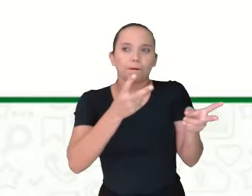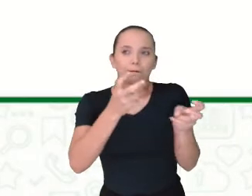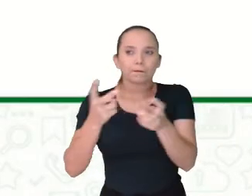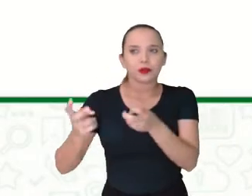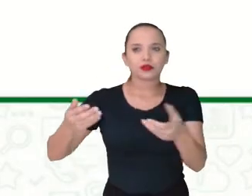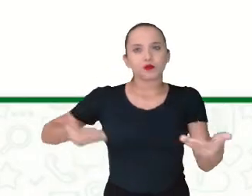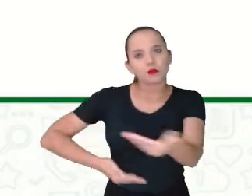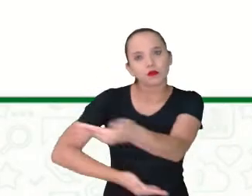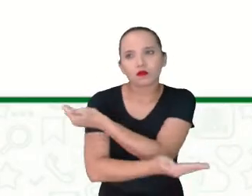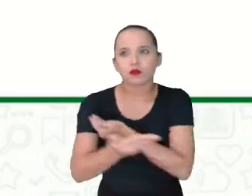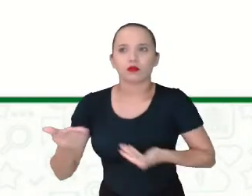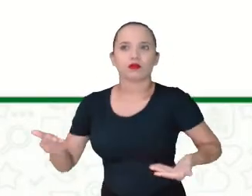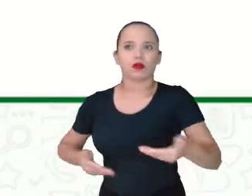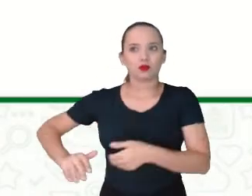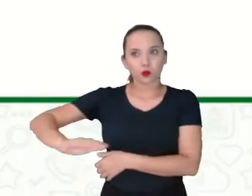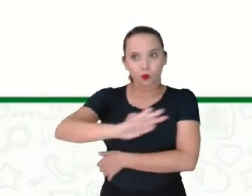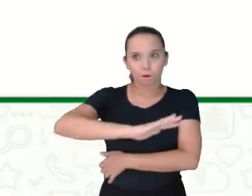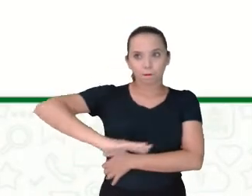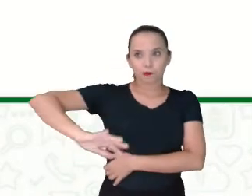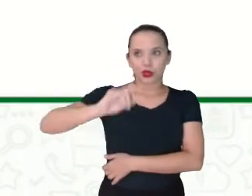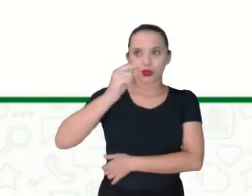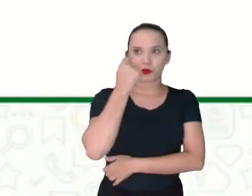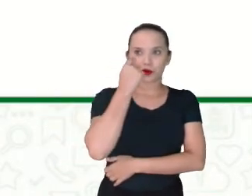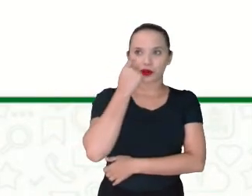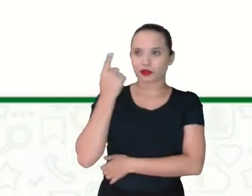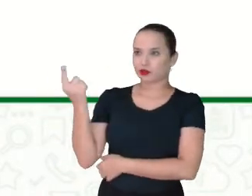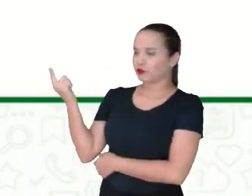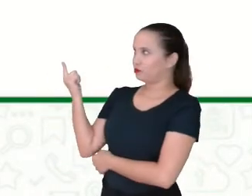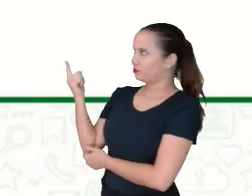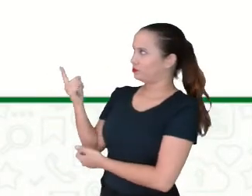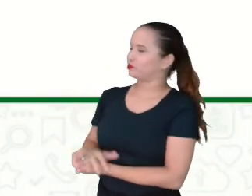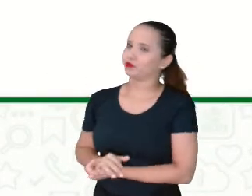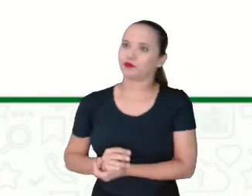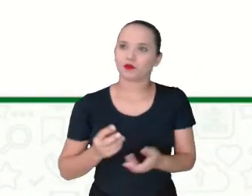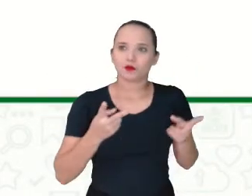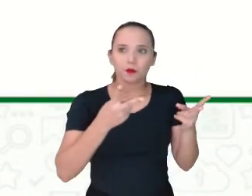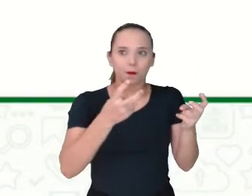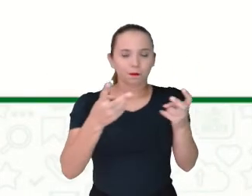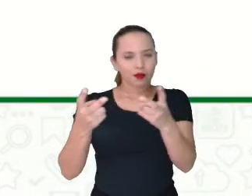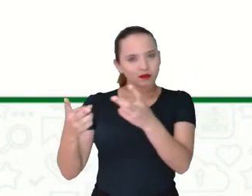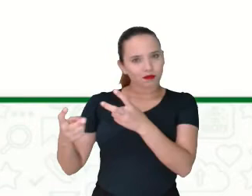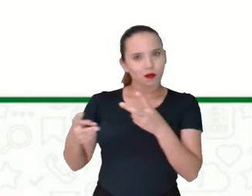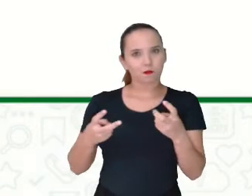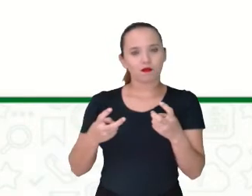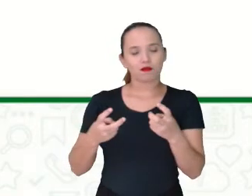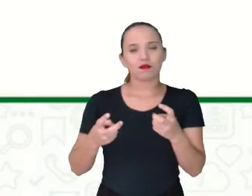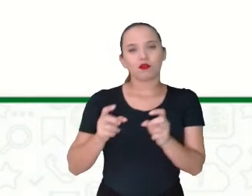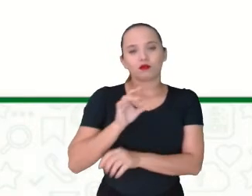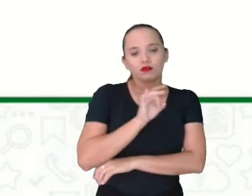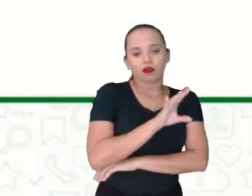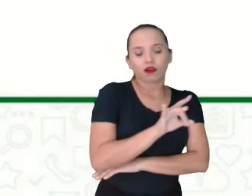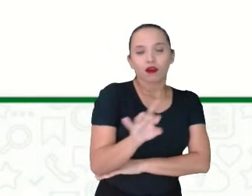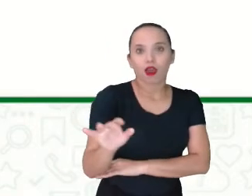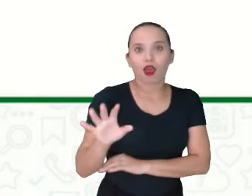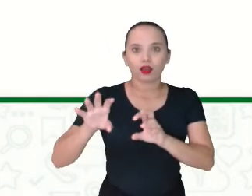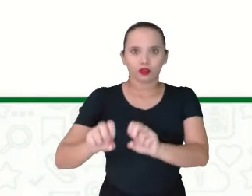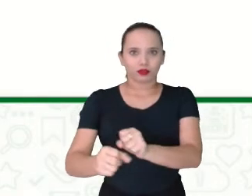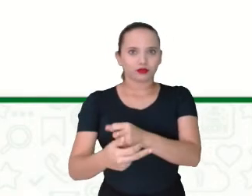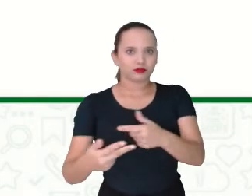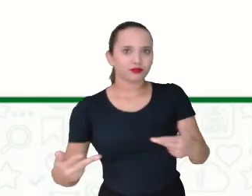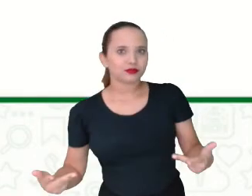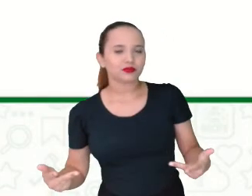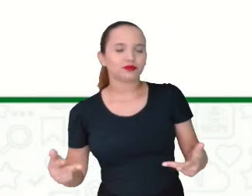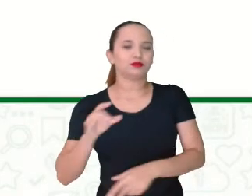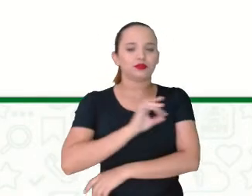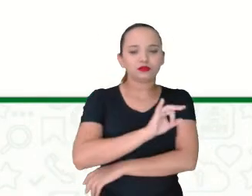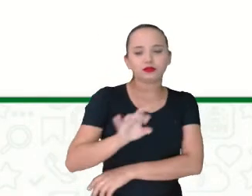interação com o ambiente. Gente, isso aqui, ó, a percepção e a interação com o ambiente, né, de cada animal, de